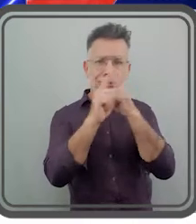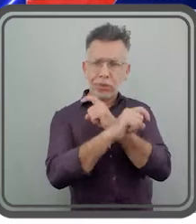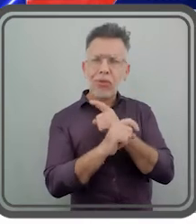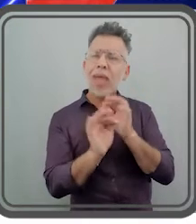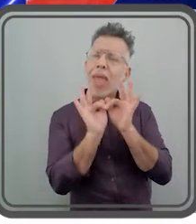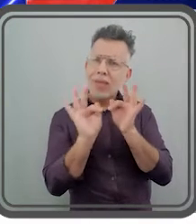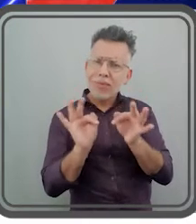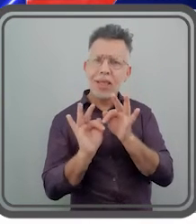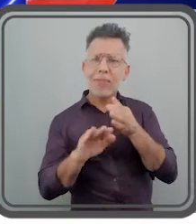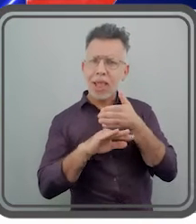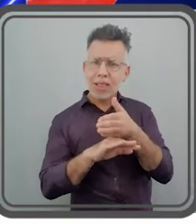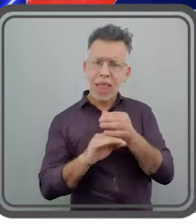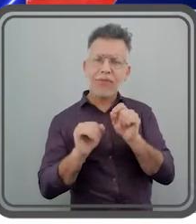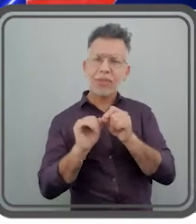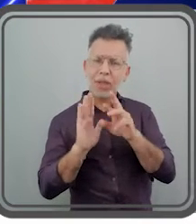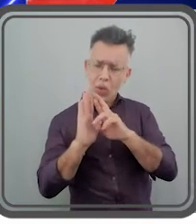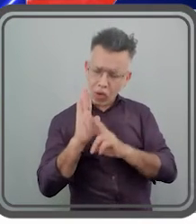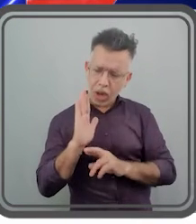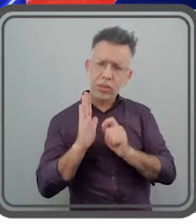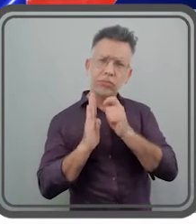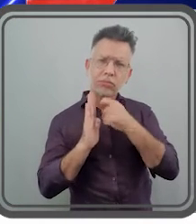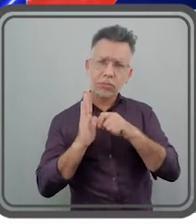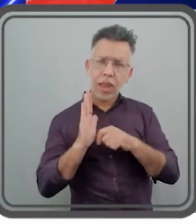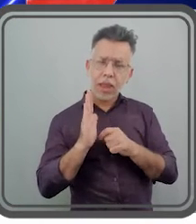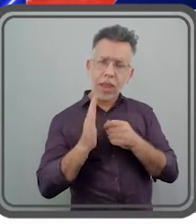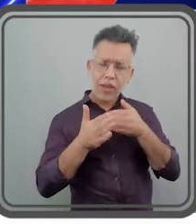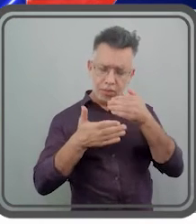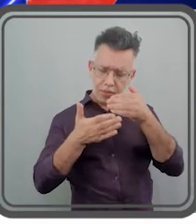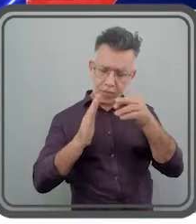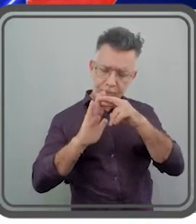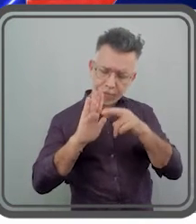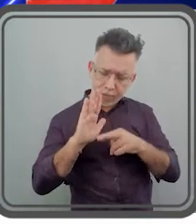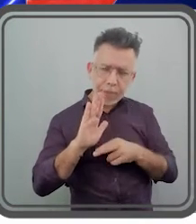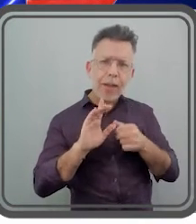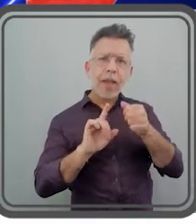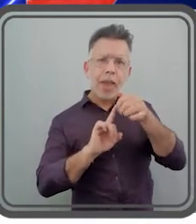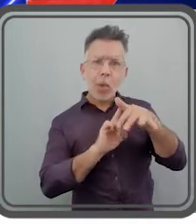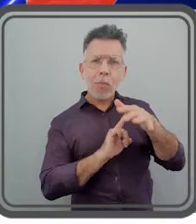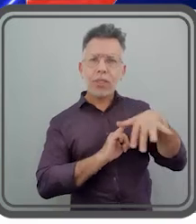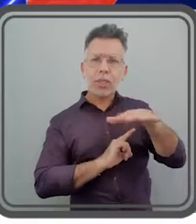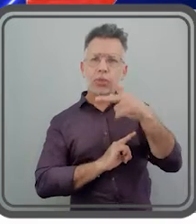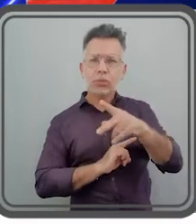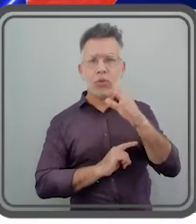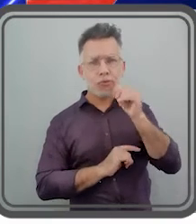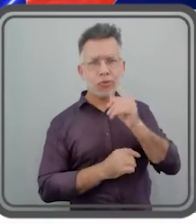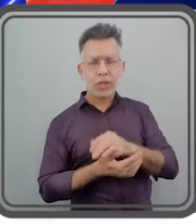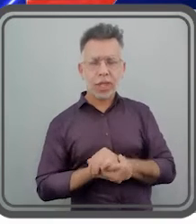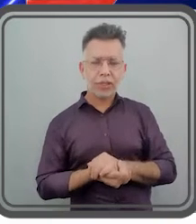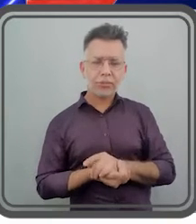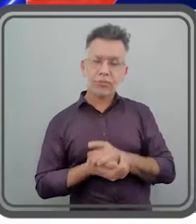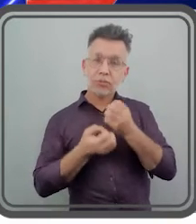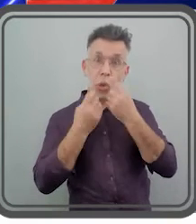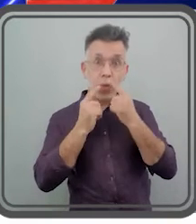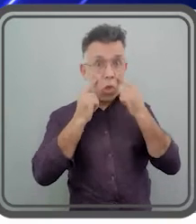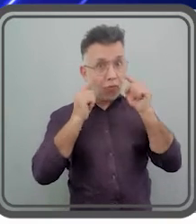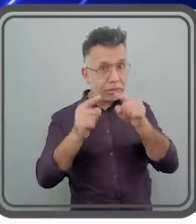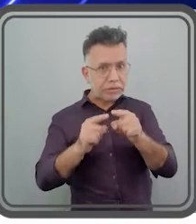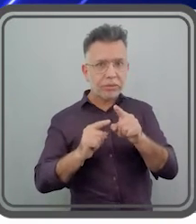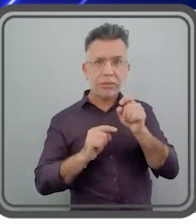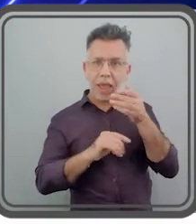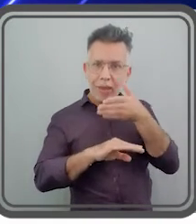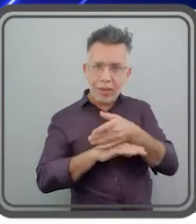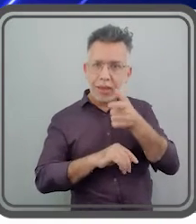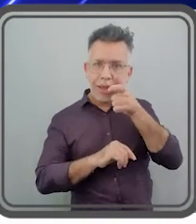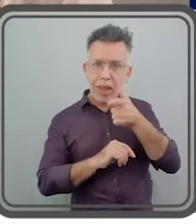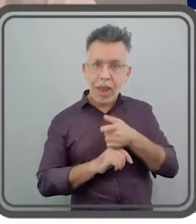mesmo é entrar Fazer o registro e abraçar com as políticas e compartilhar com os funcionários muito bom é isso aí ó você que está